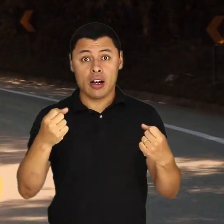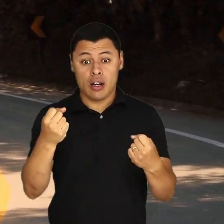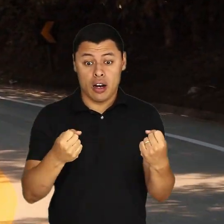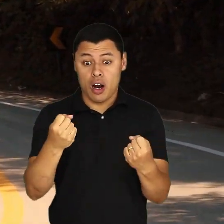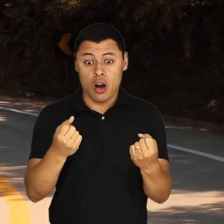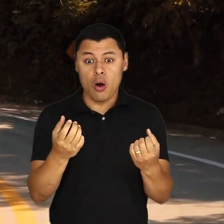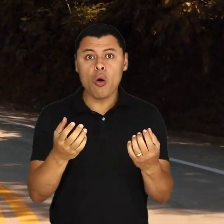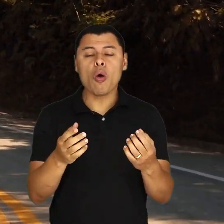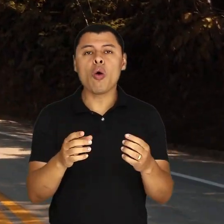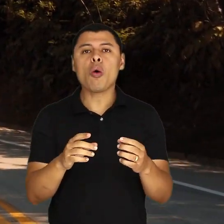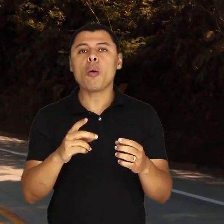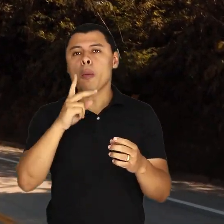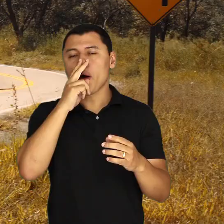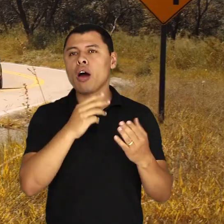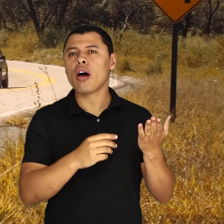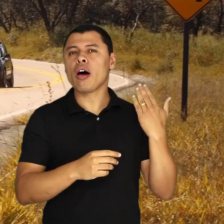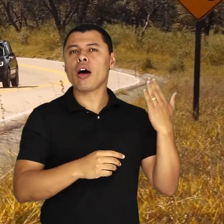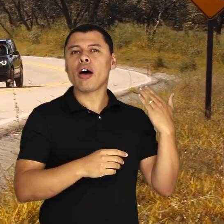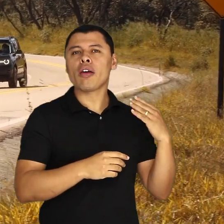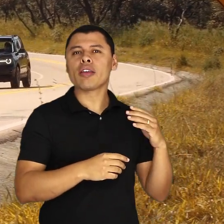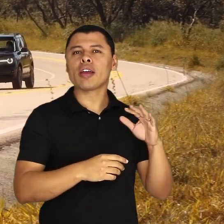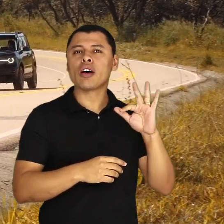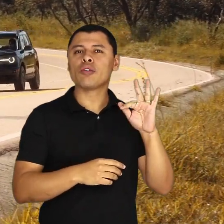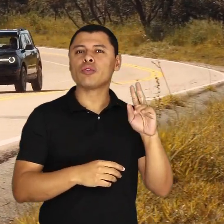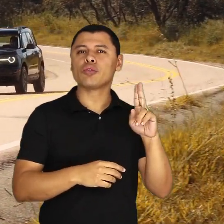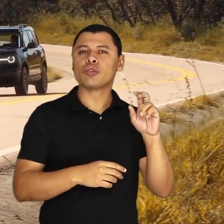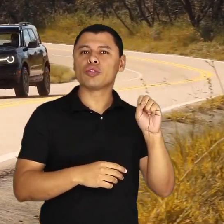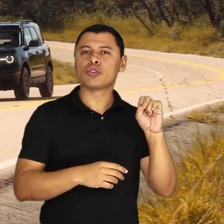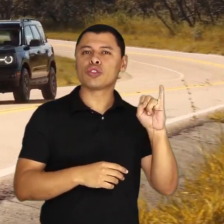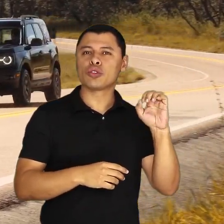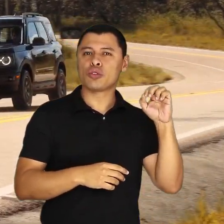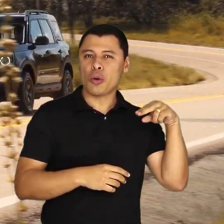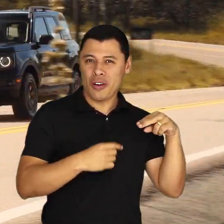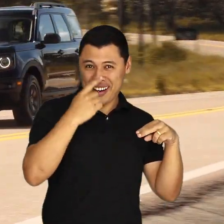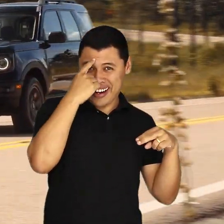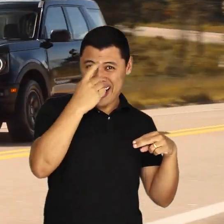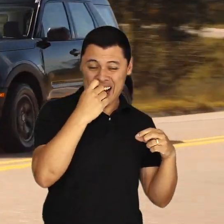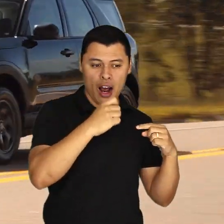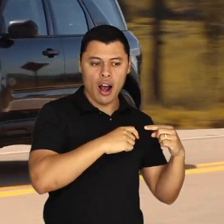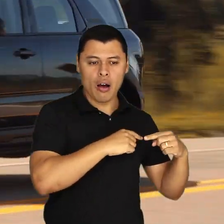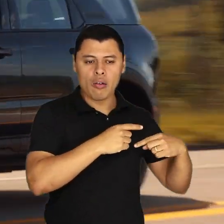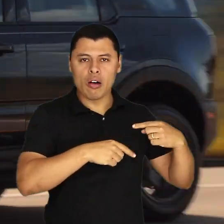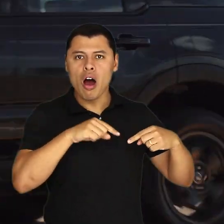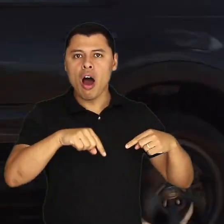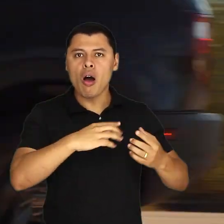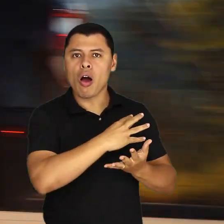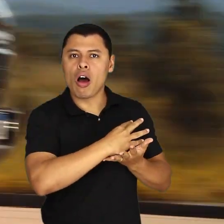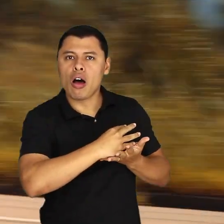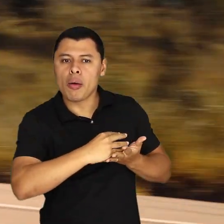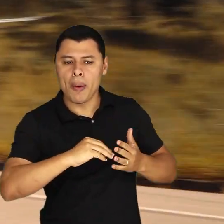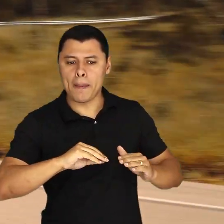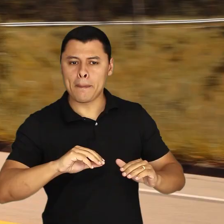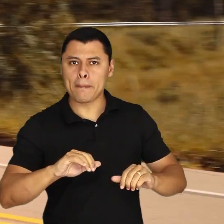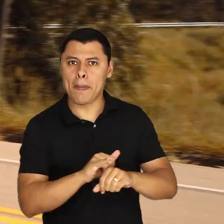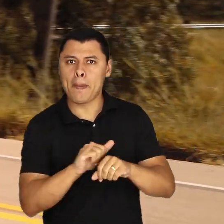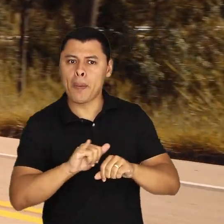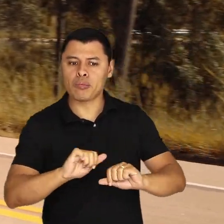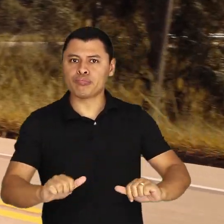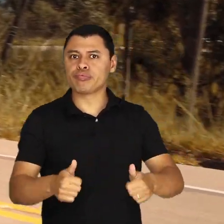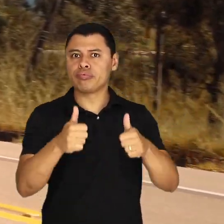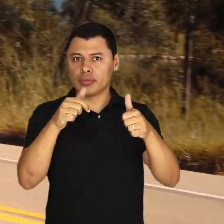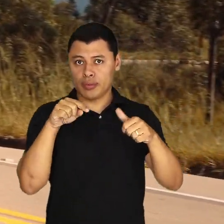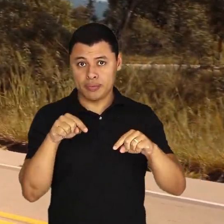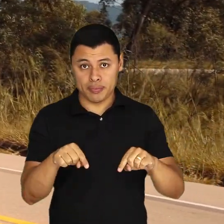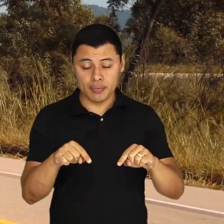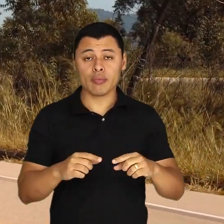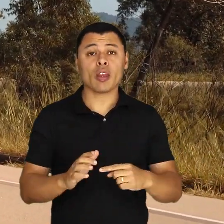tem basicamente uma evolução do conjunto que a gente já conhece no Fusion, né? Então, que até ajuda aí em termos de propriedade, né? De